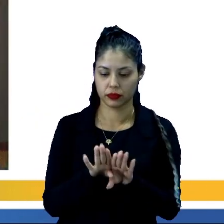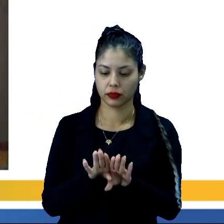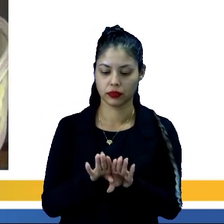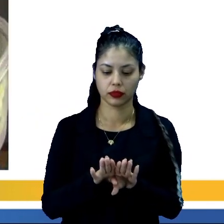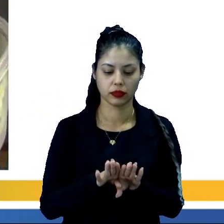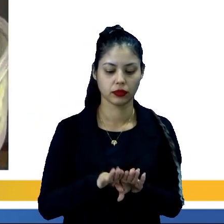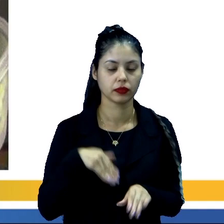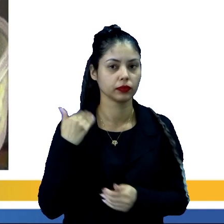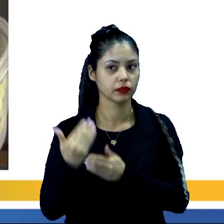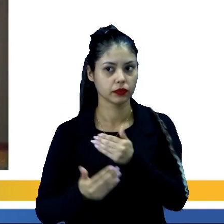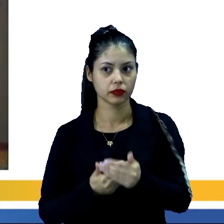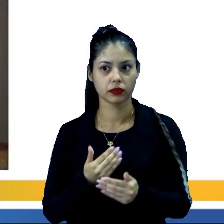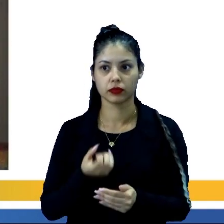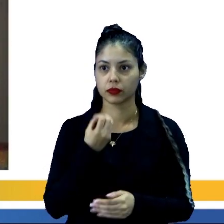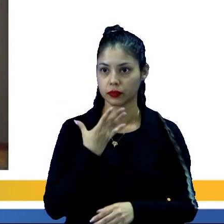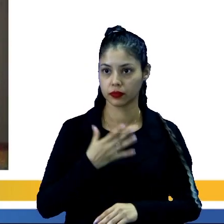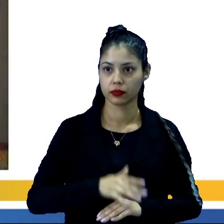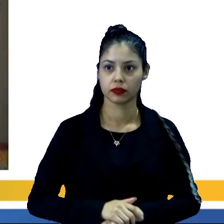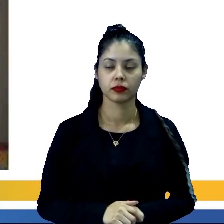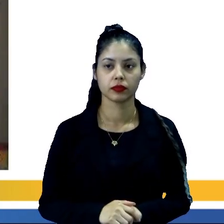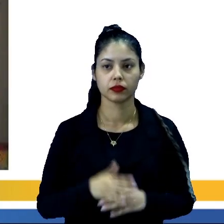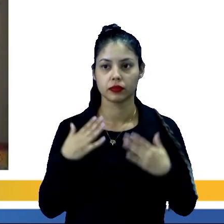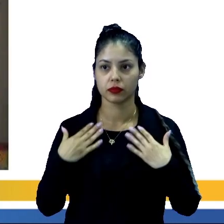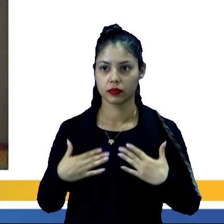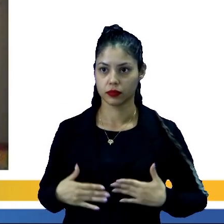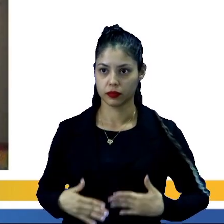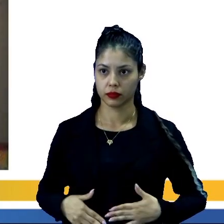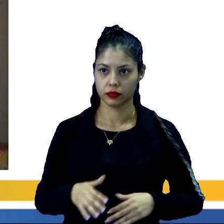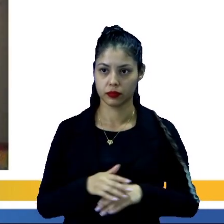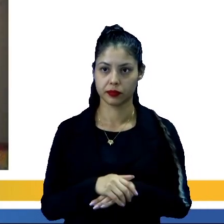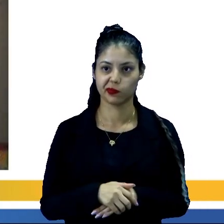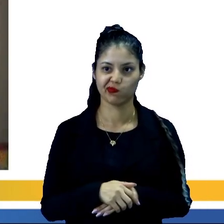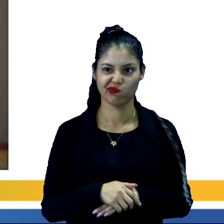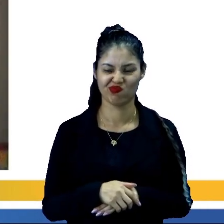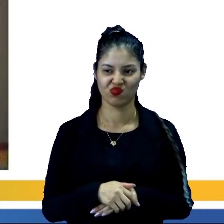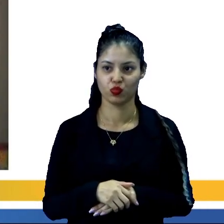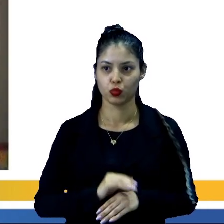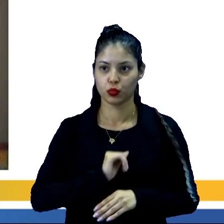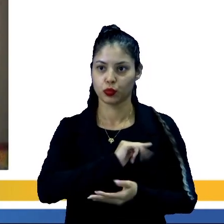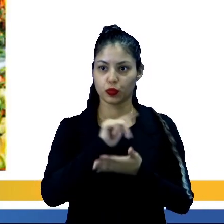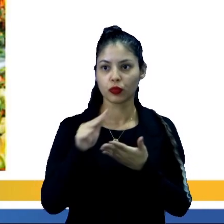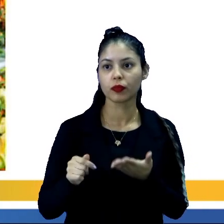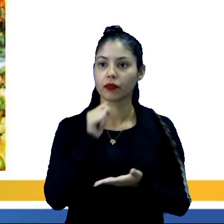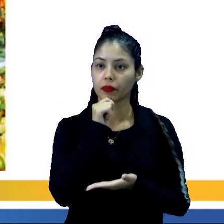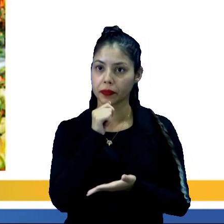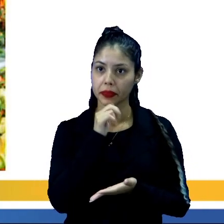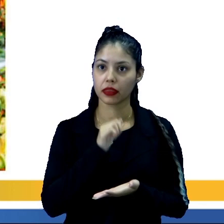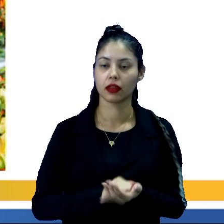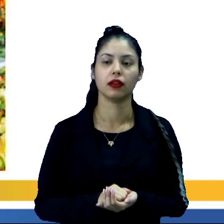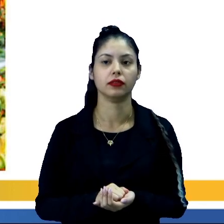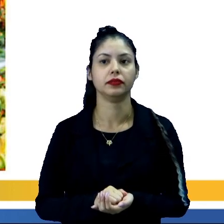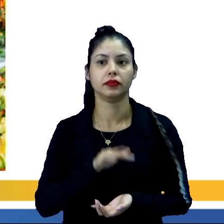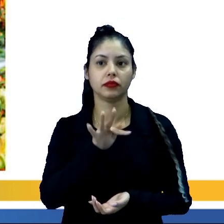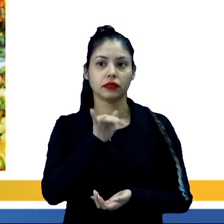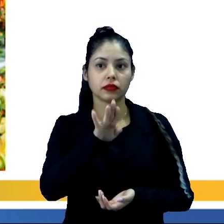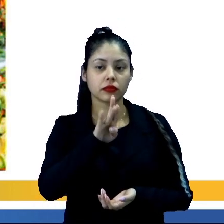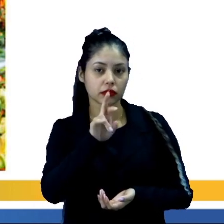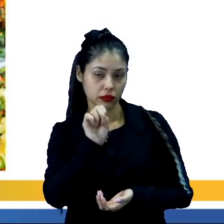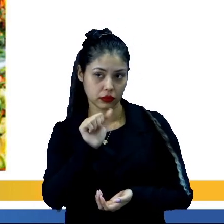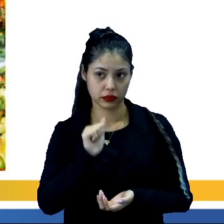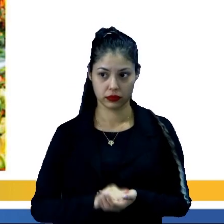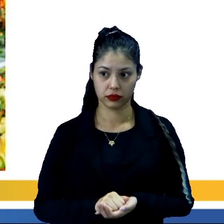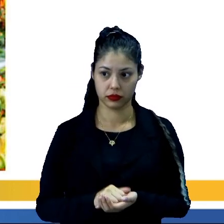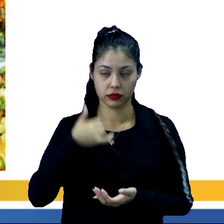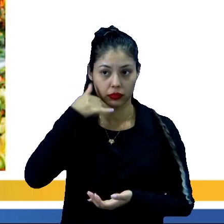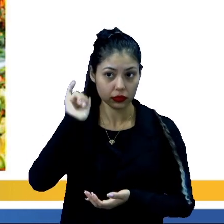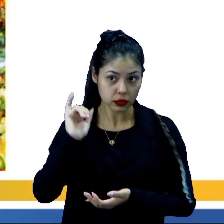importante para o quê? Para o bom funcionamento do nosso intestino, além de várias outras funções,